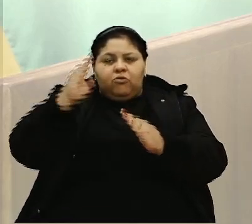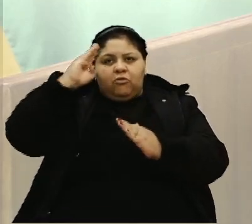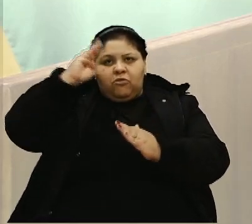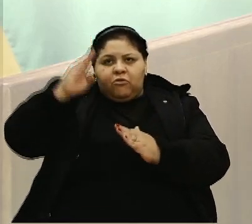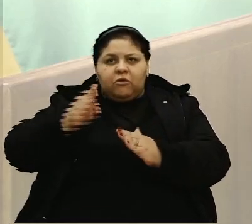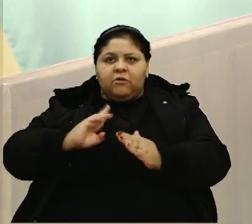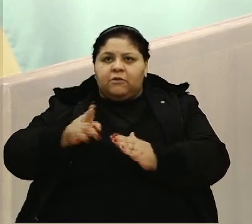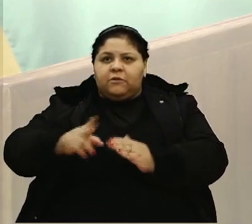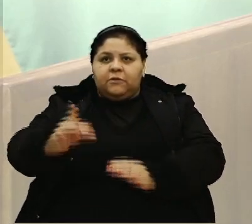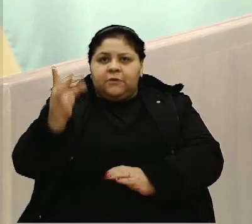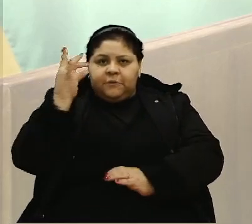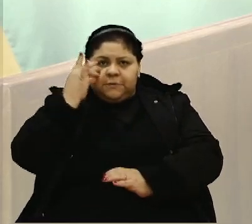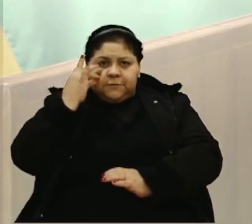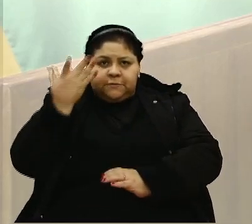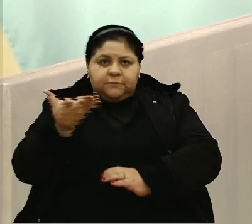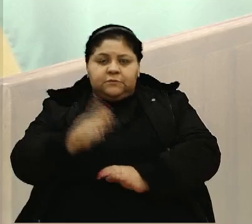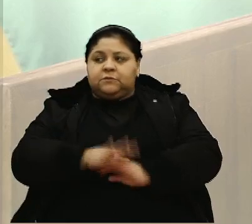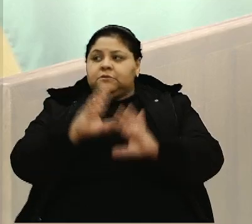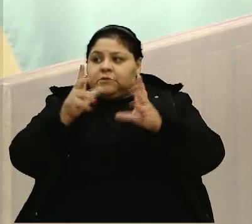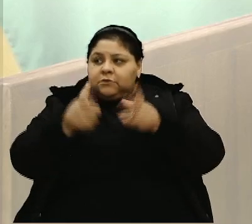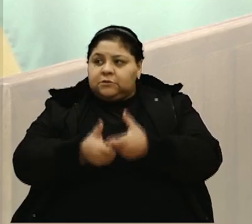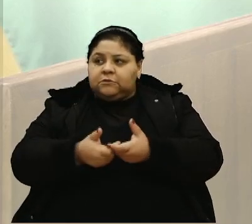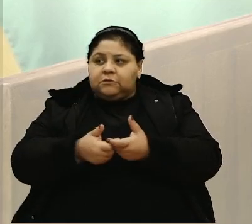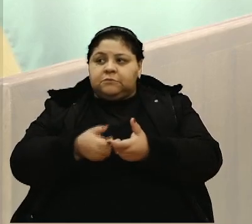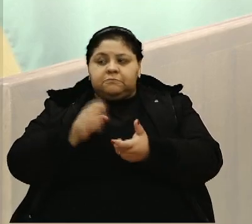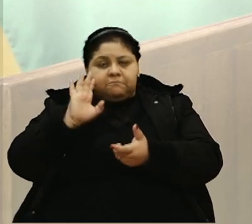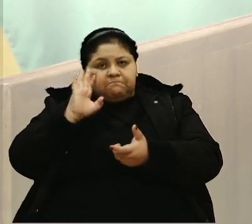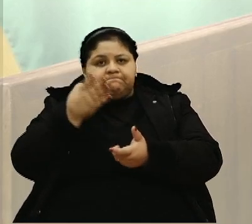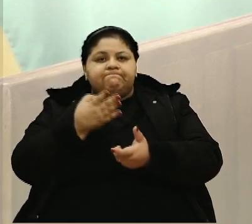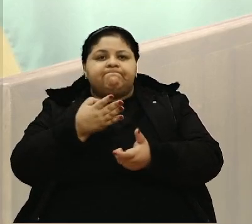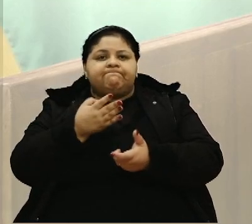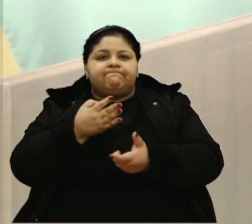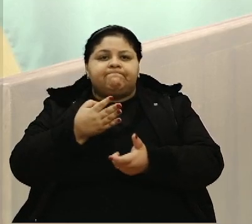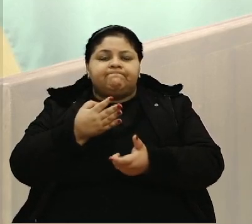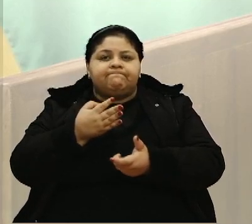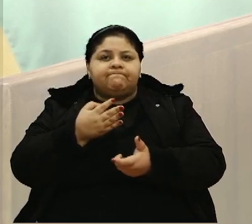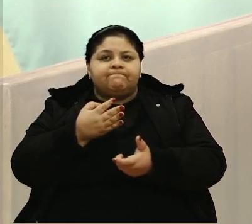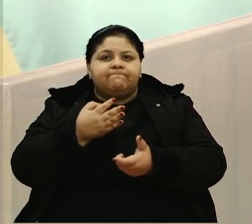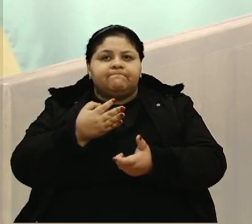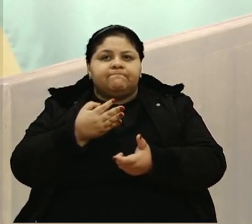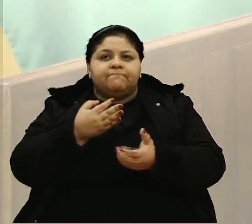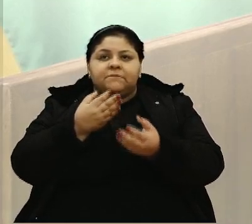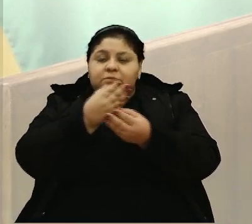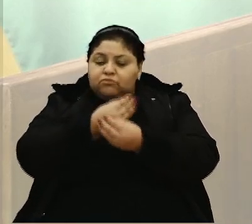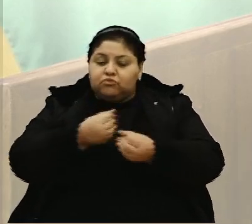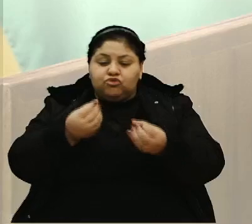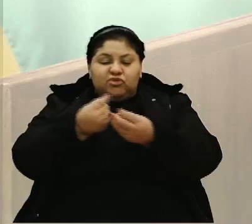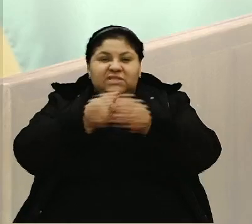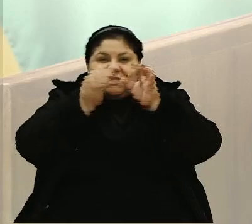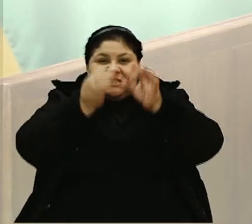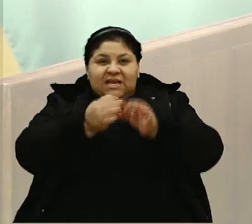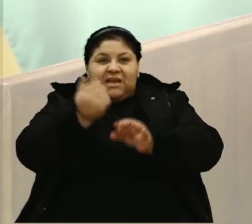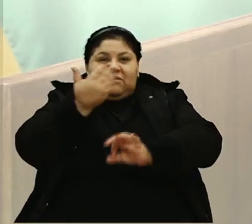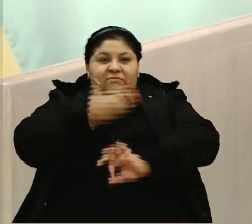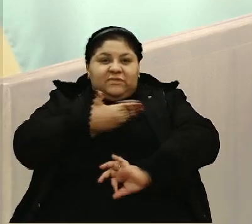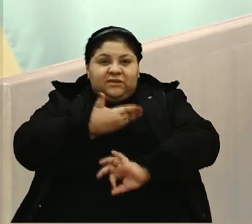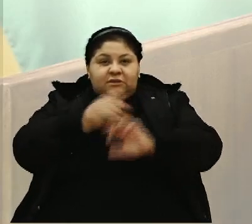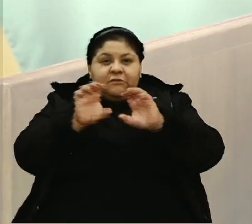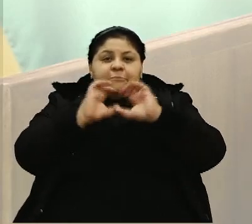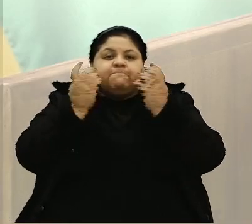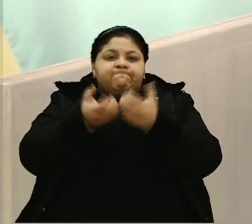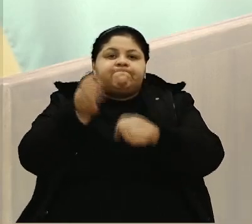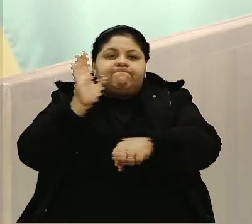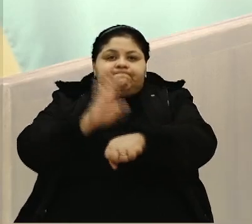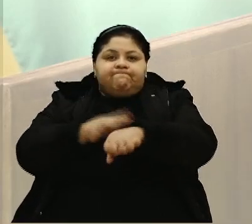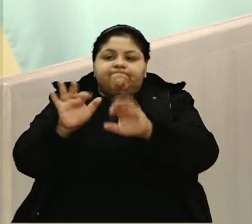presente para que tudo transcorra de uma maneira muito cordial, muito amiga com aquela comunidade. É o momento